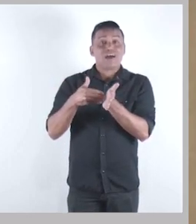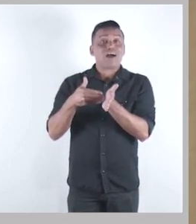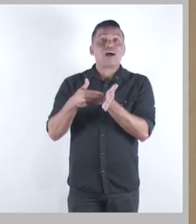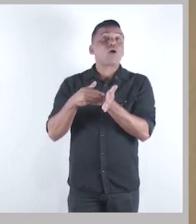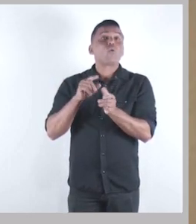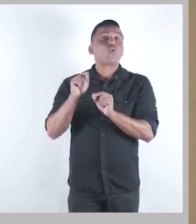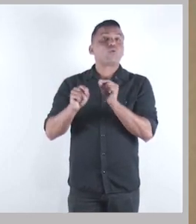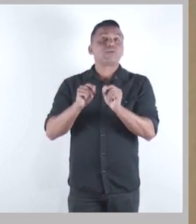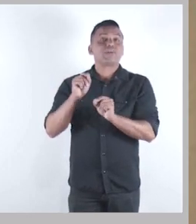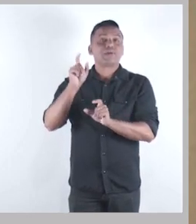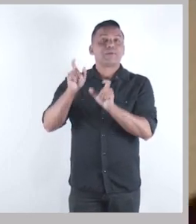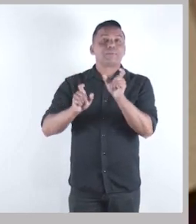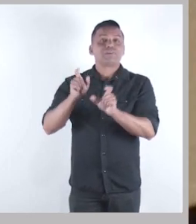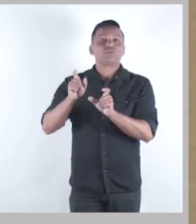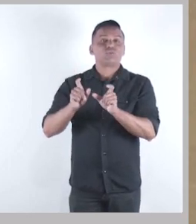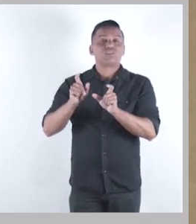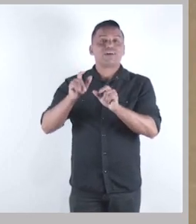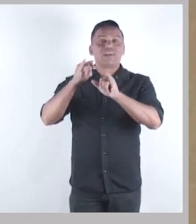é que vai